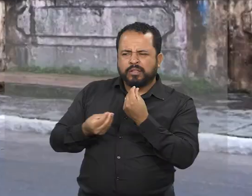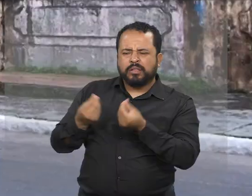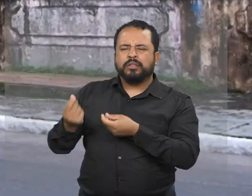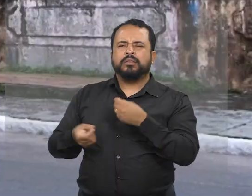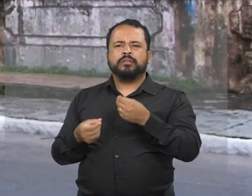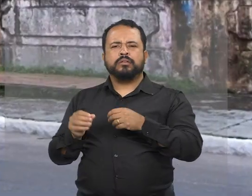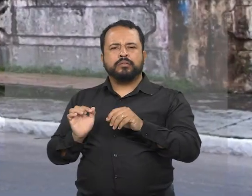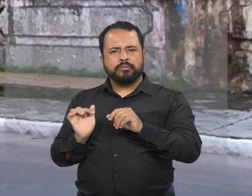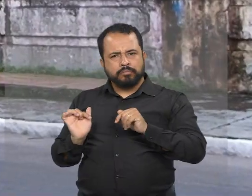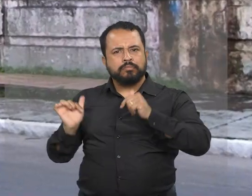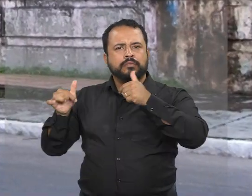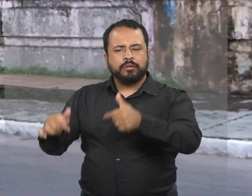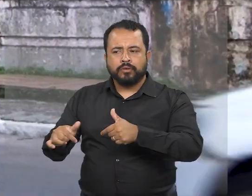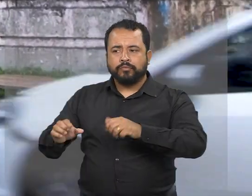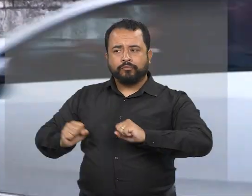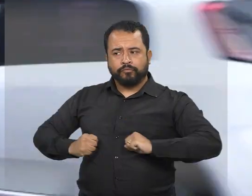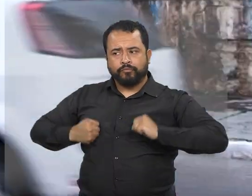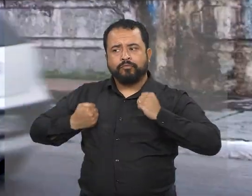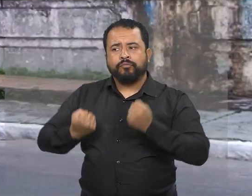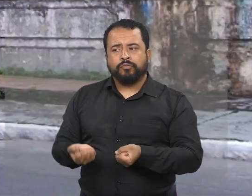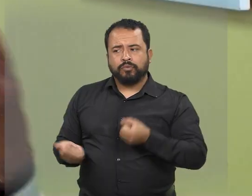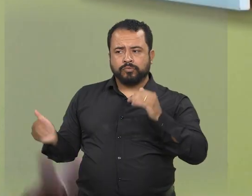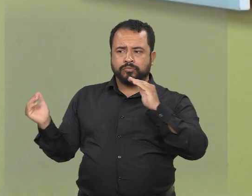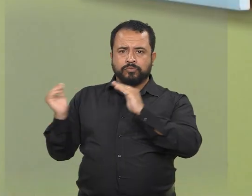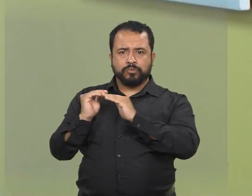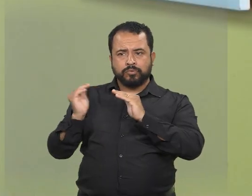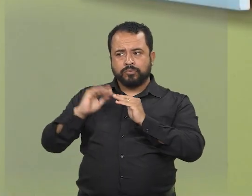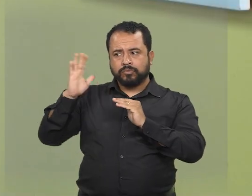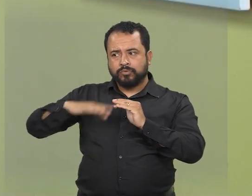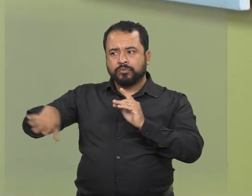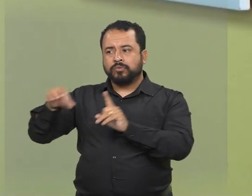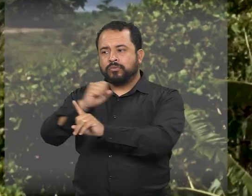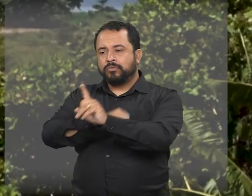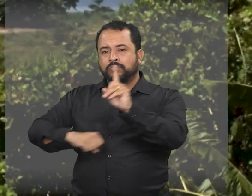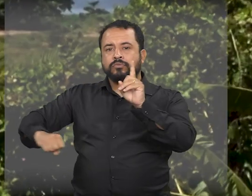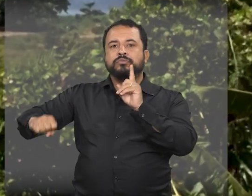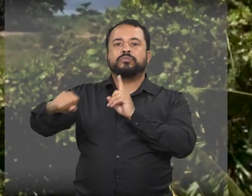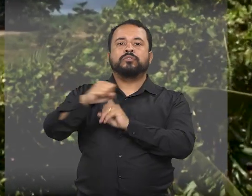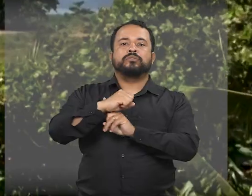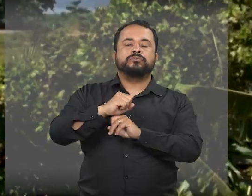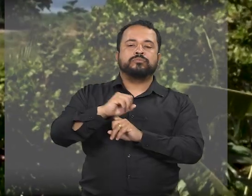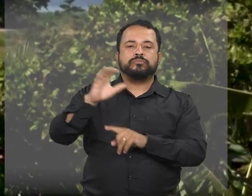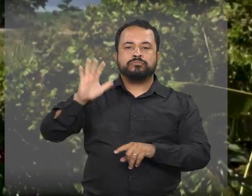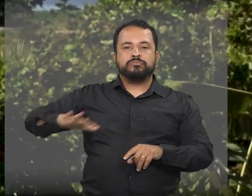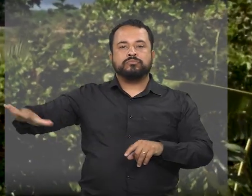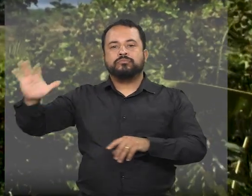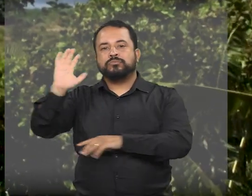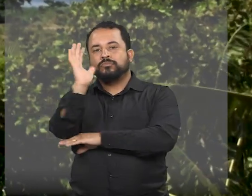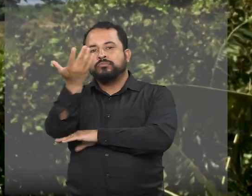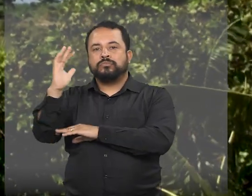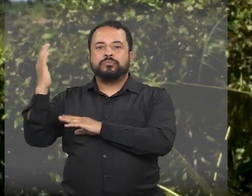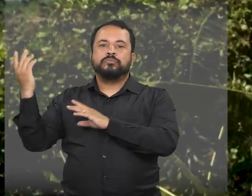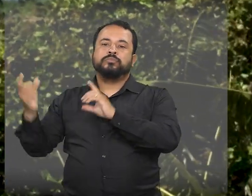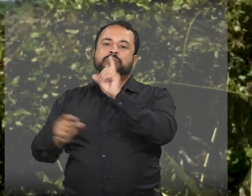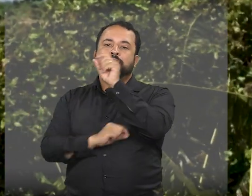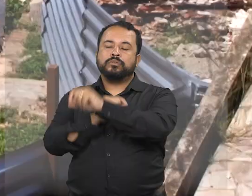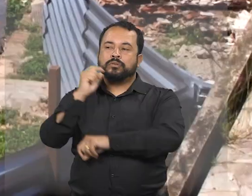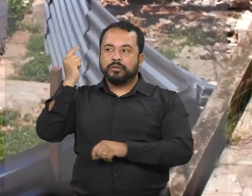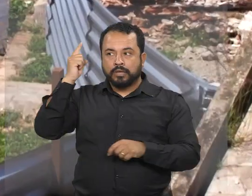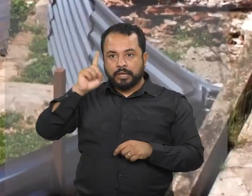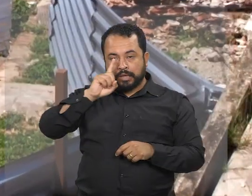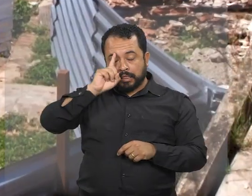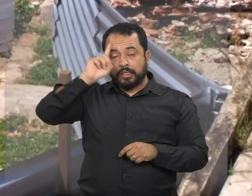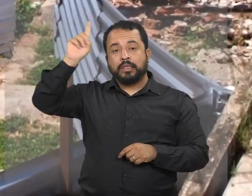Federal dedicou esforço e energia quando do acordo socioambiental. Então, a ideia é